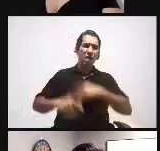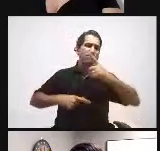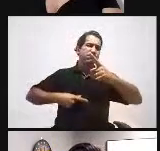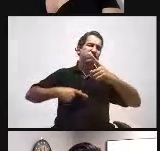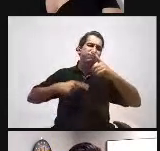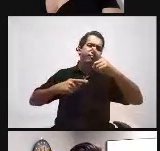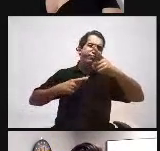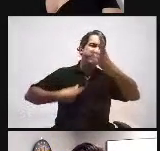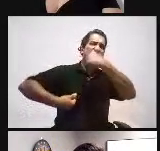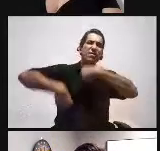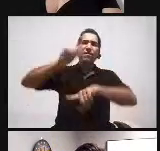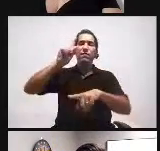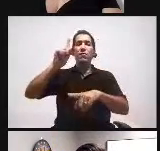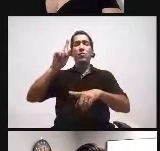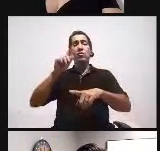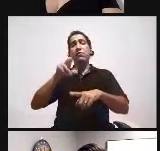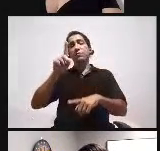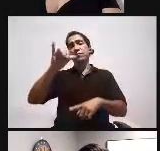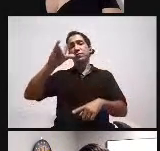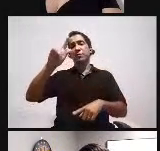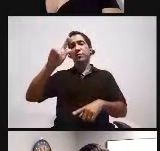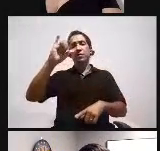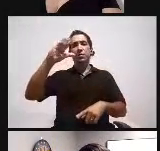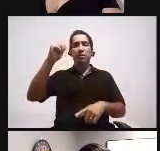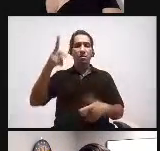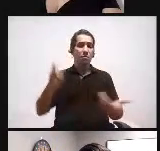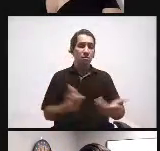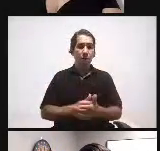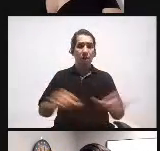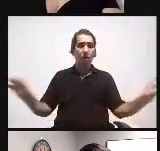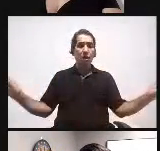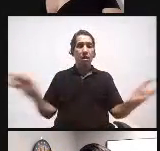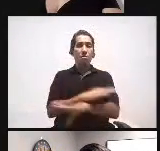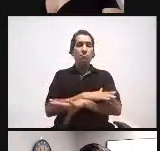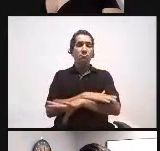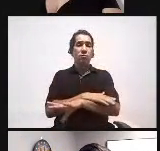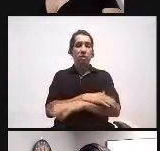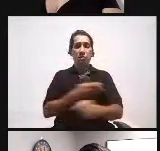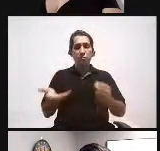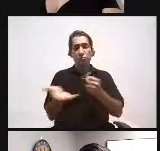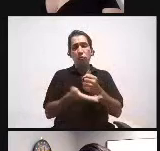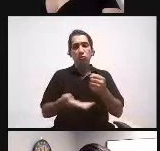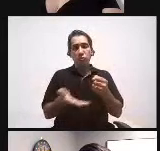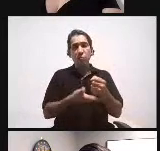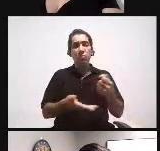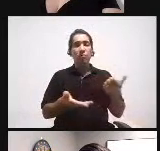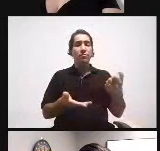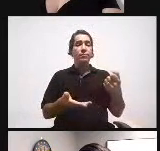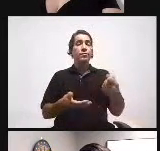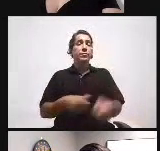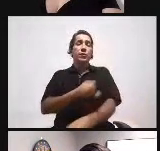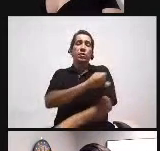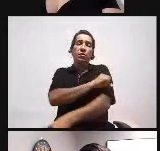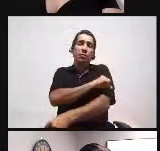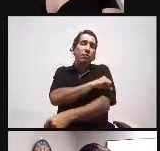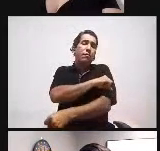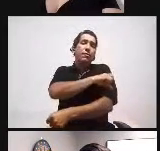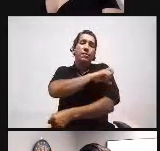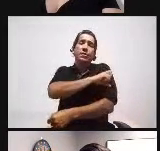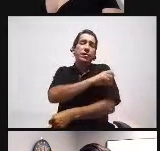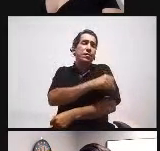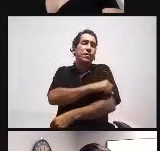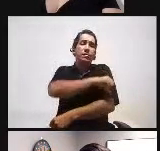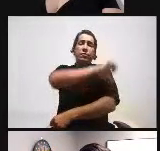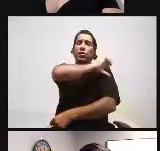no ensino fundamental, no ensino médio e no ensino superior. A Aalto University de Helsinki, ela